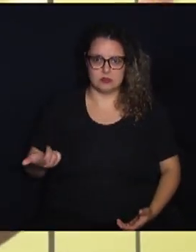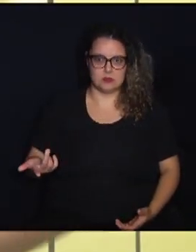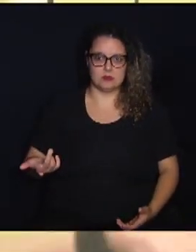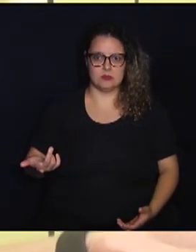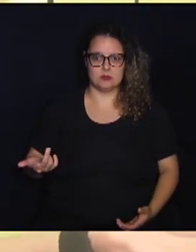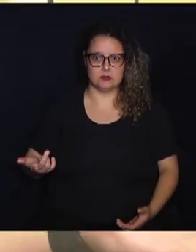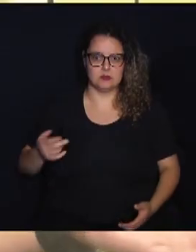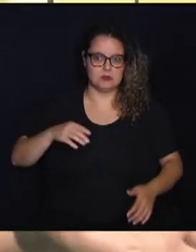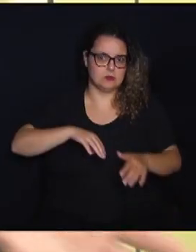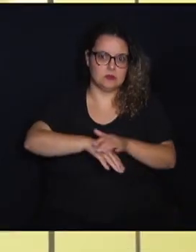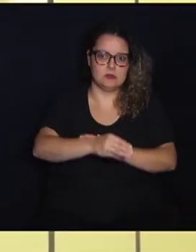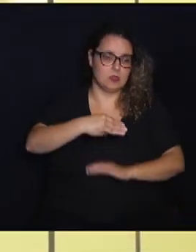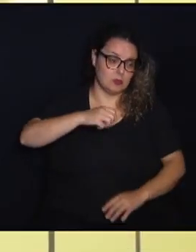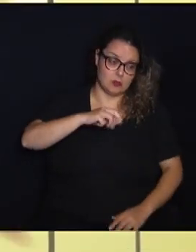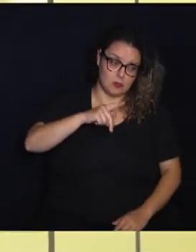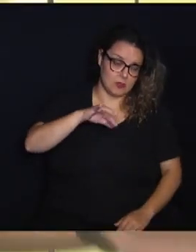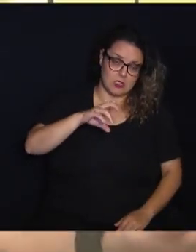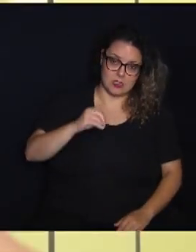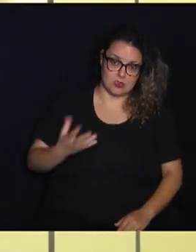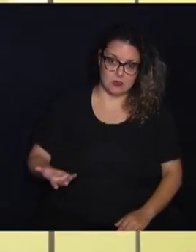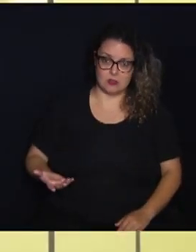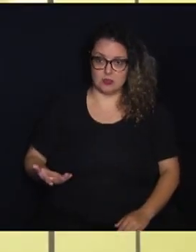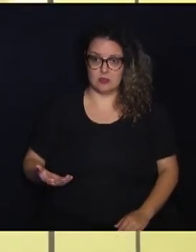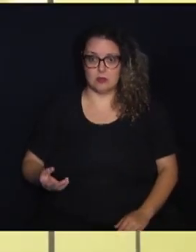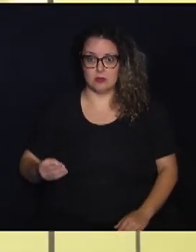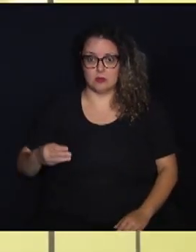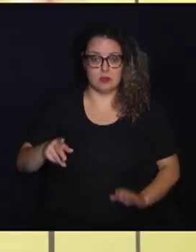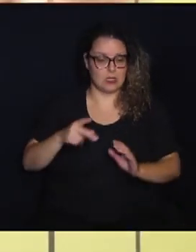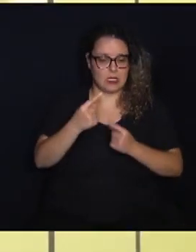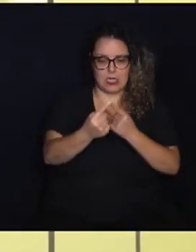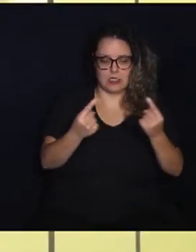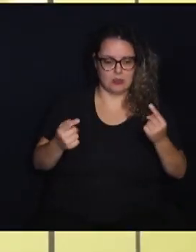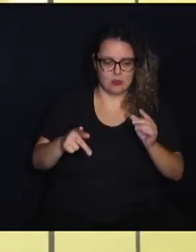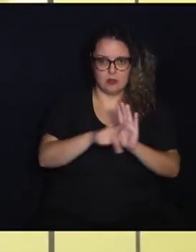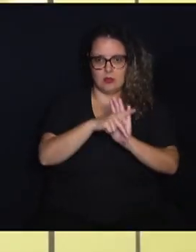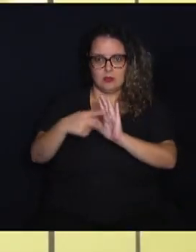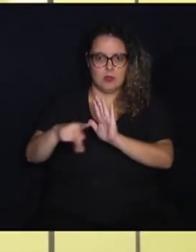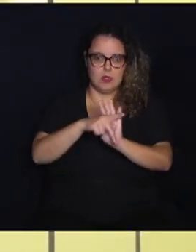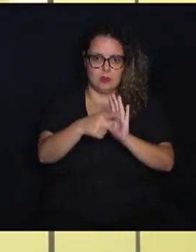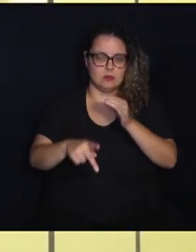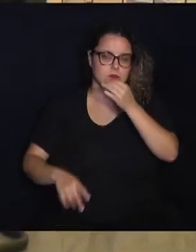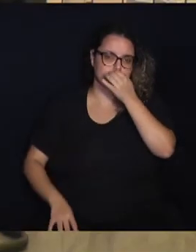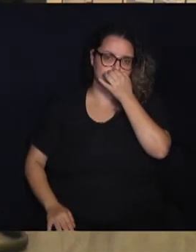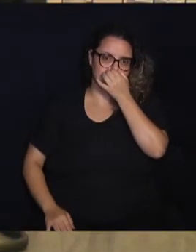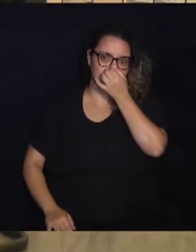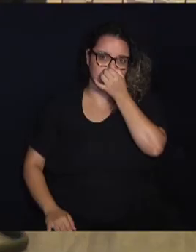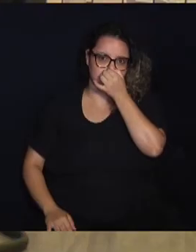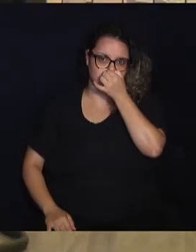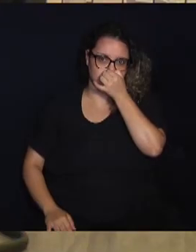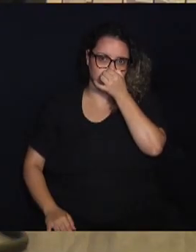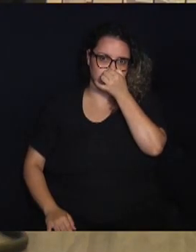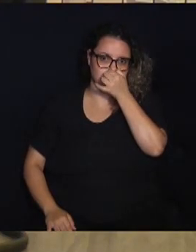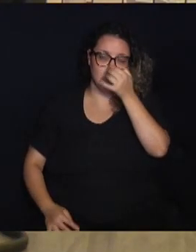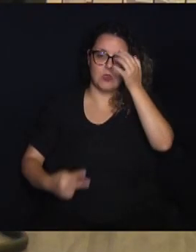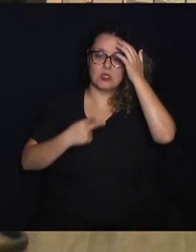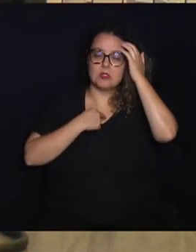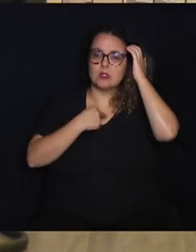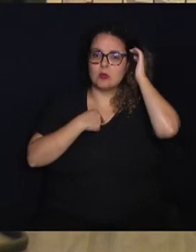os hábitos do Marcelo. E assim, o Marcelo é o Marcelo, não tem como ficar igual o Marcelo. Tá, a gente não